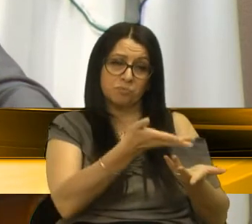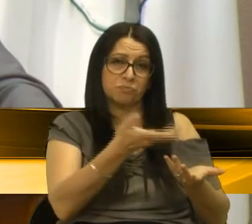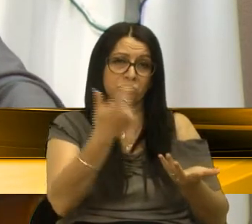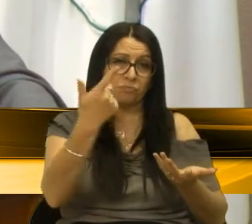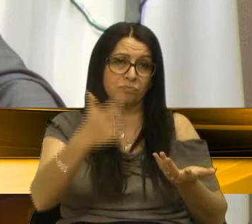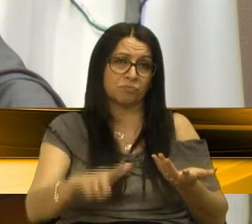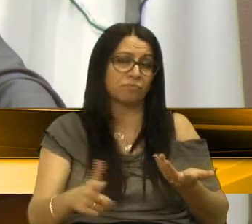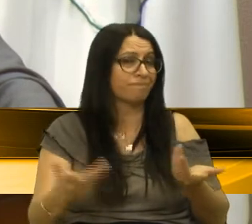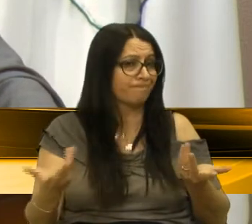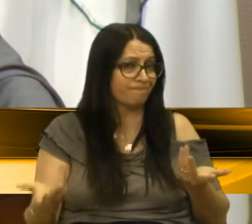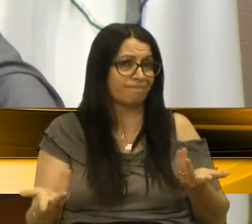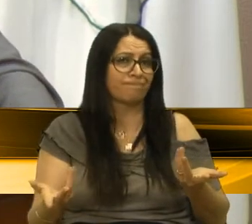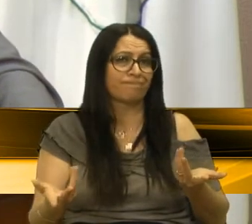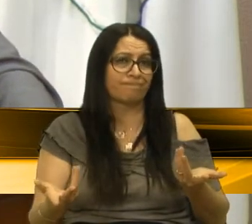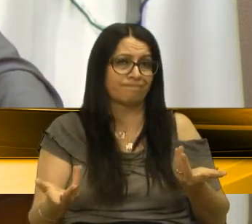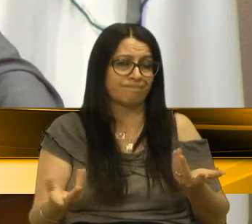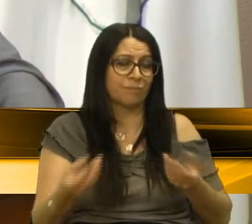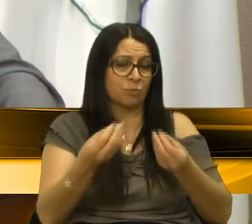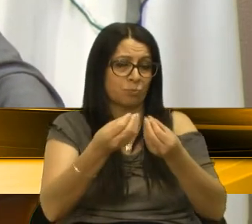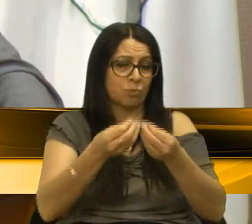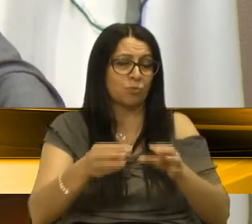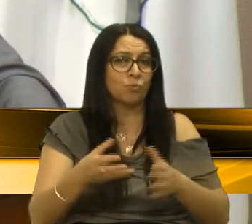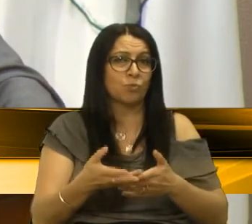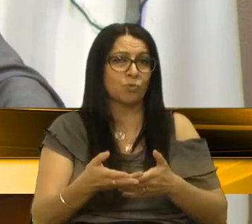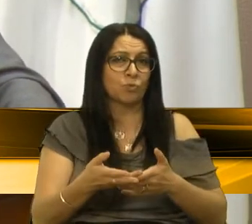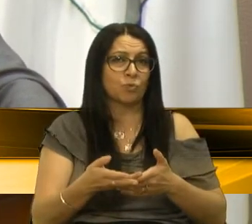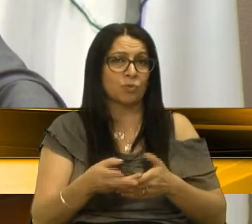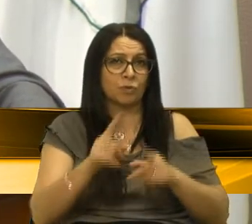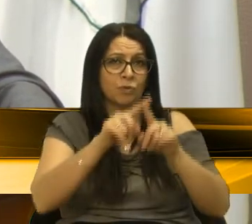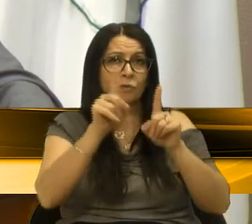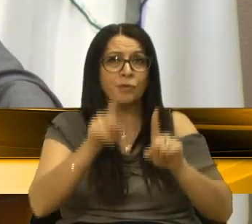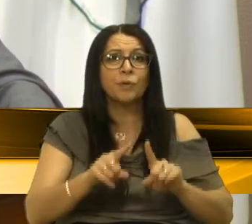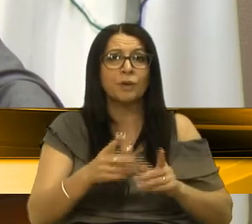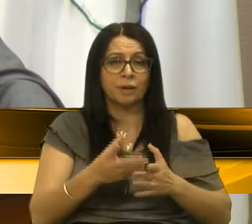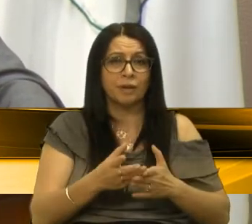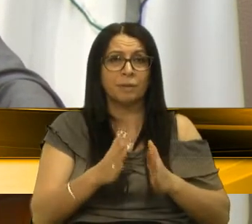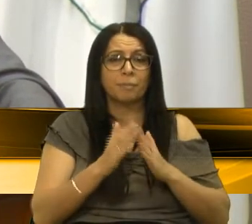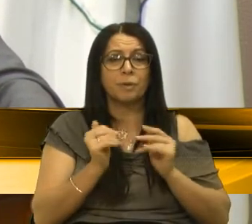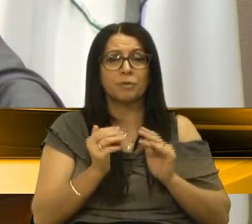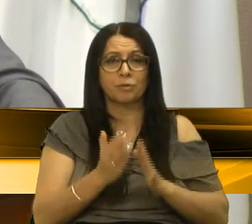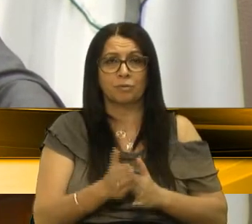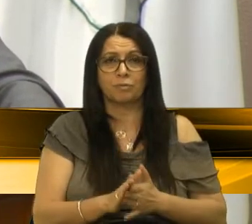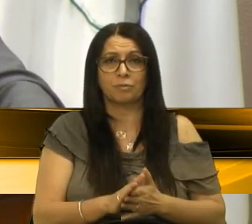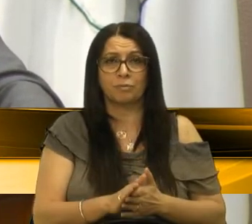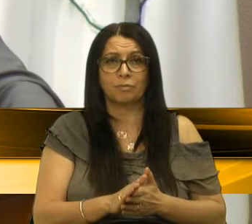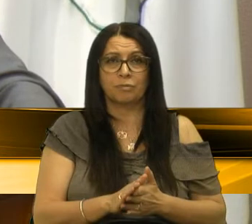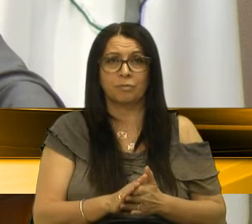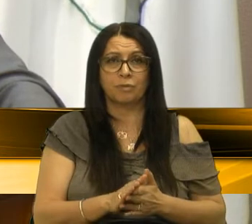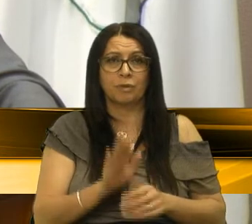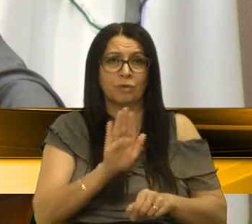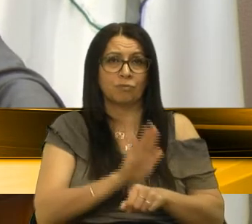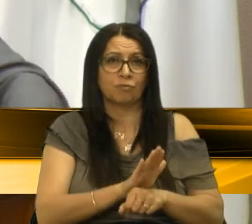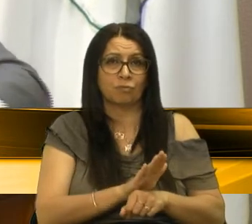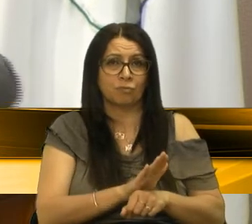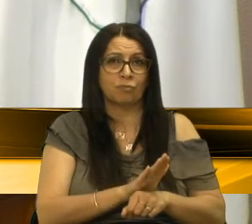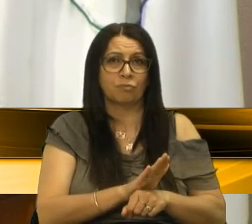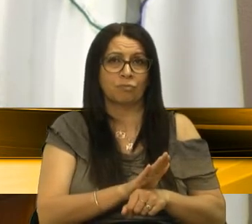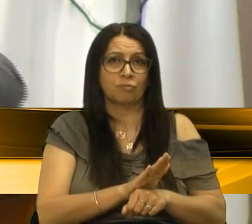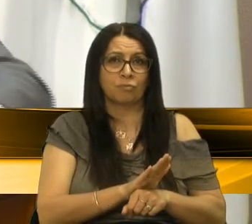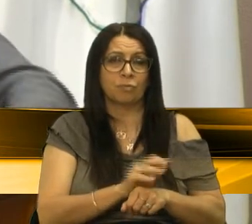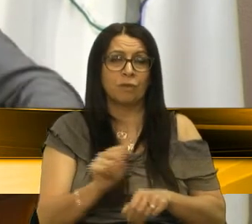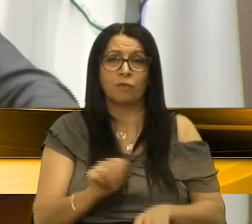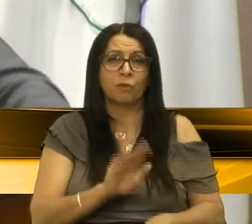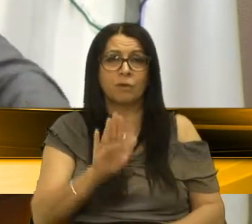de joelhos, com prejuízo e com os funcionários pedindo o auxílio. A valorosa